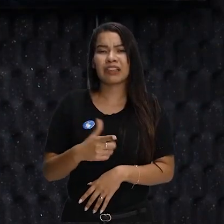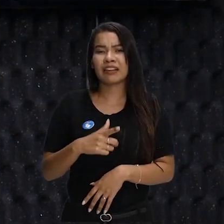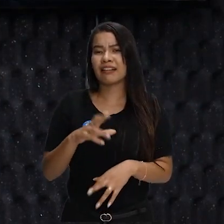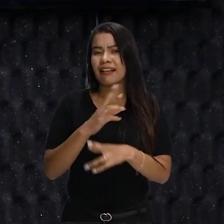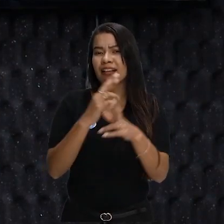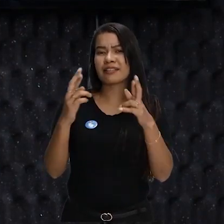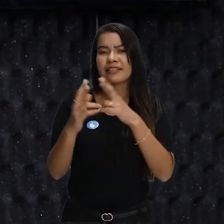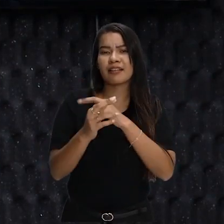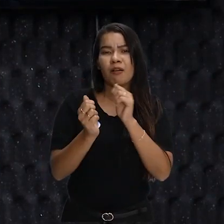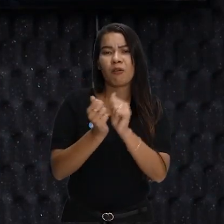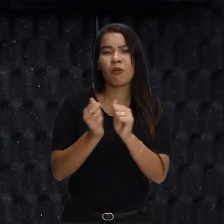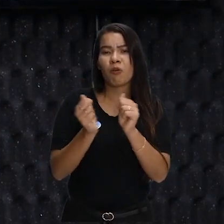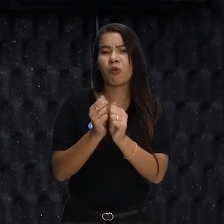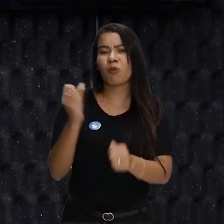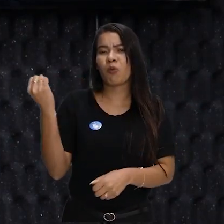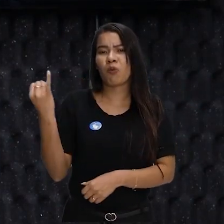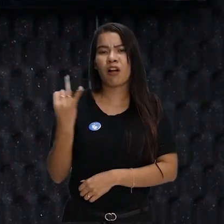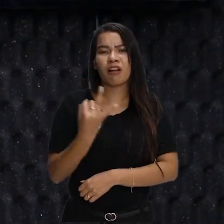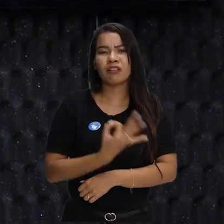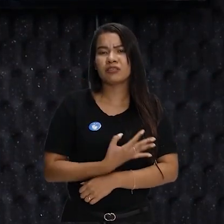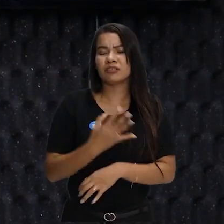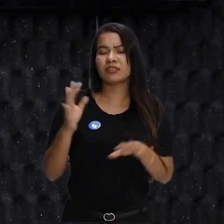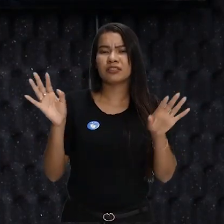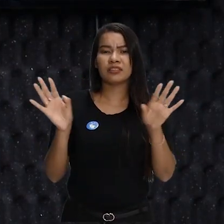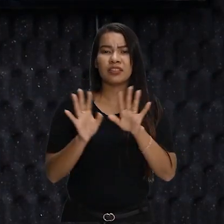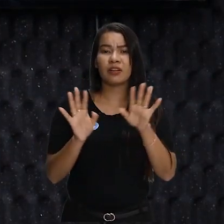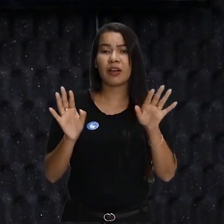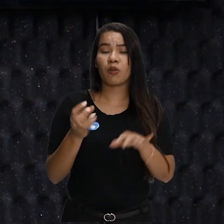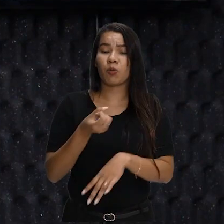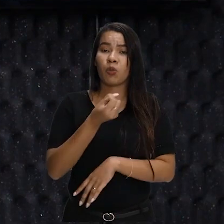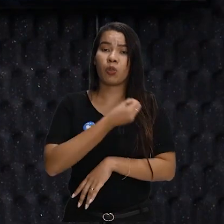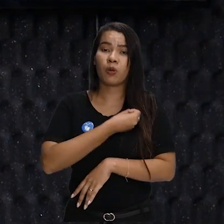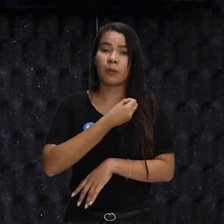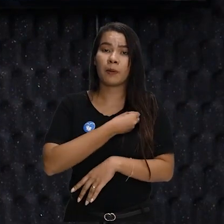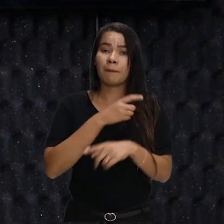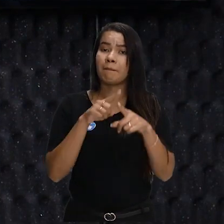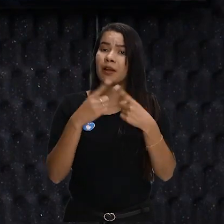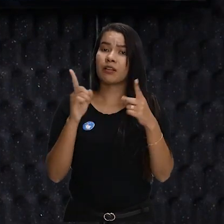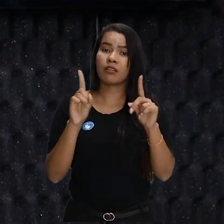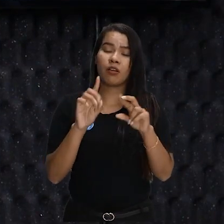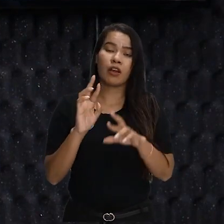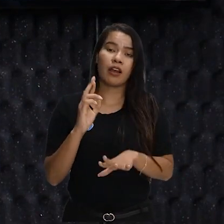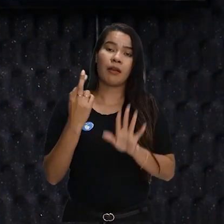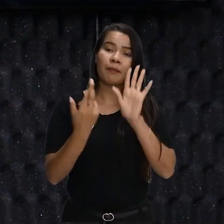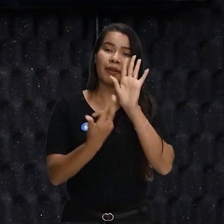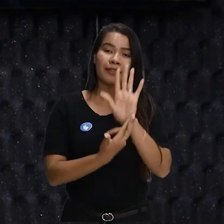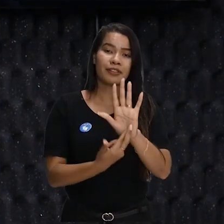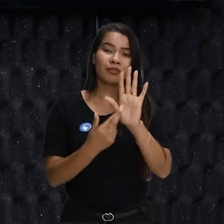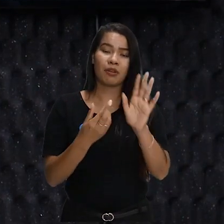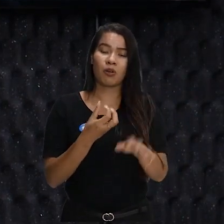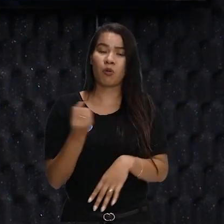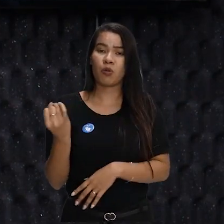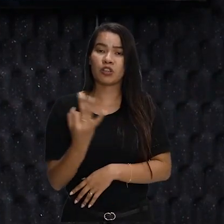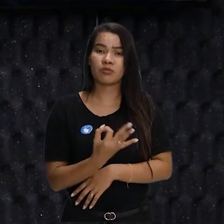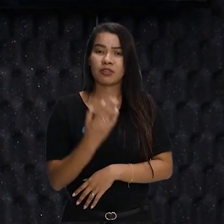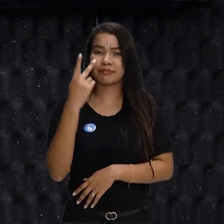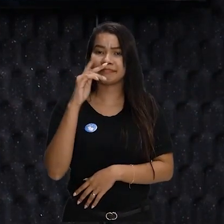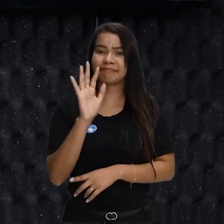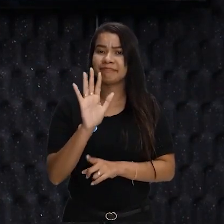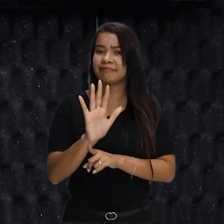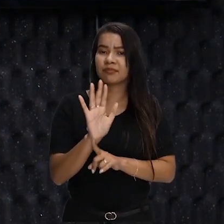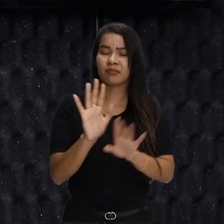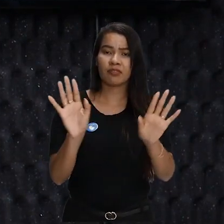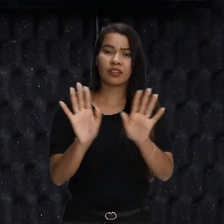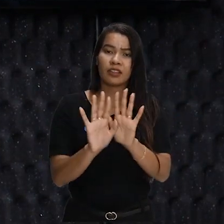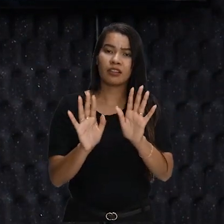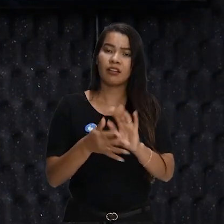quantidade. Né? O seu RG, o seu CPF, é um número, mas não que representa uma quantidade, sim, para você ser representado por